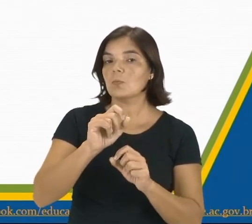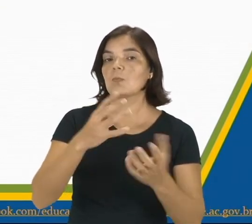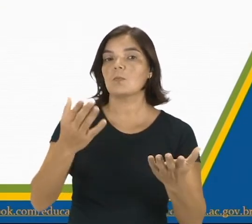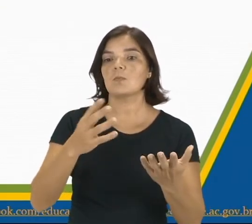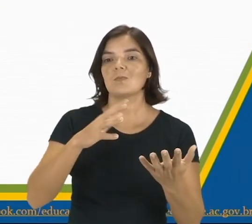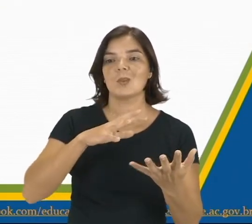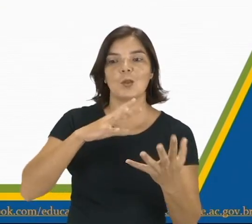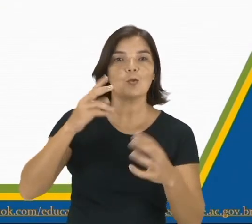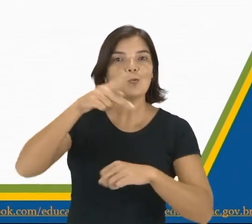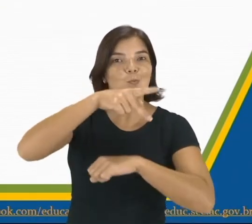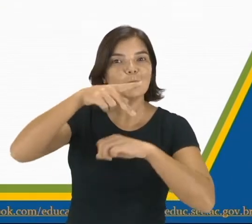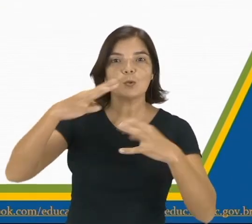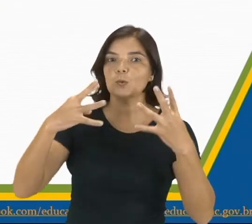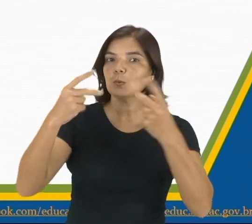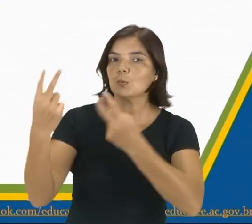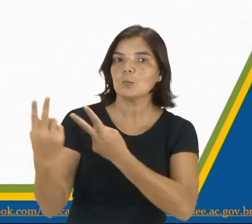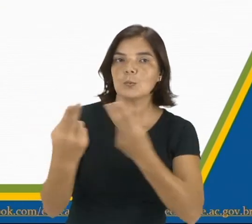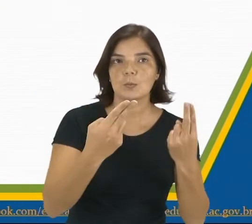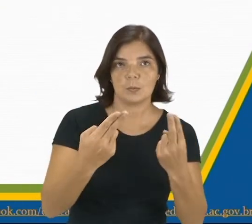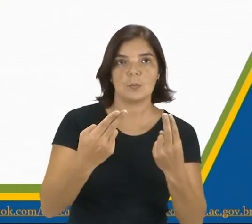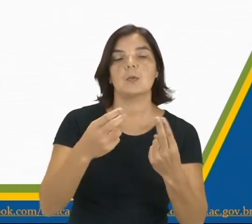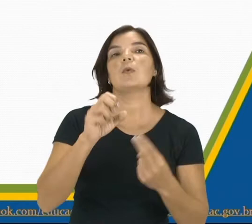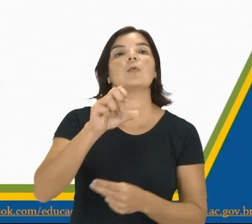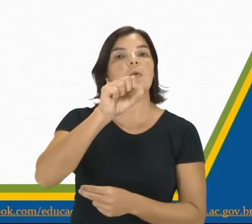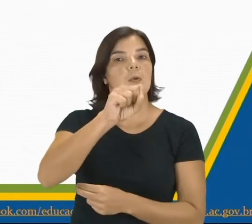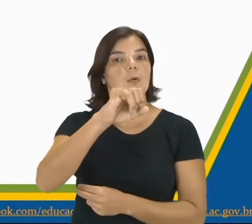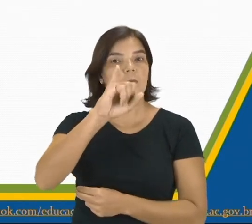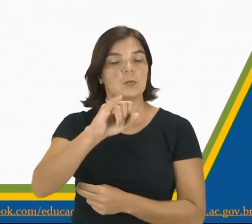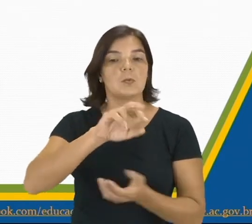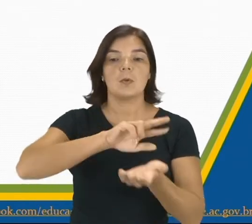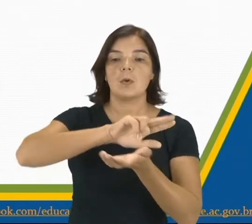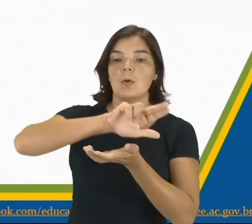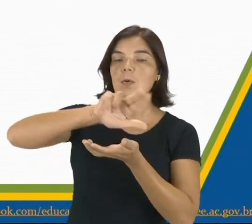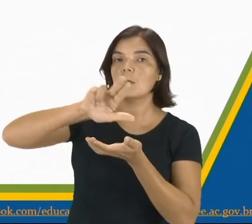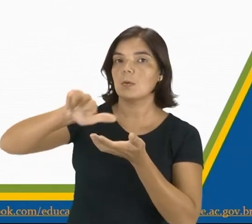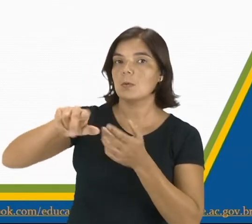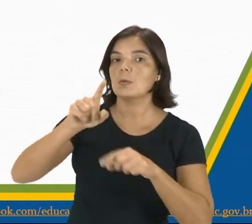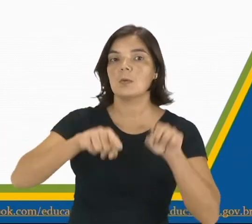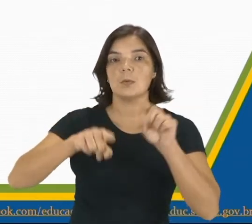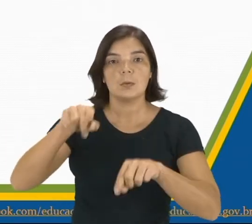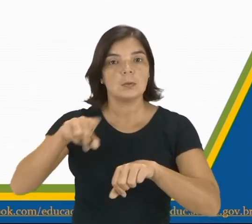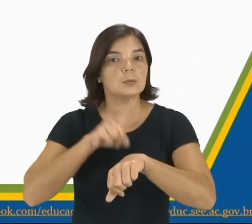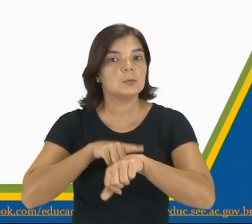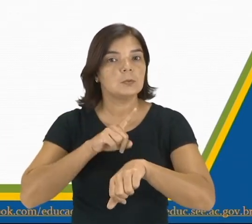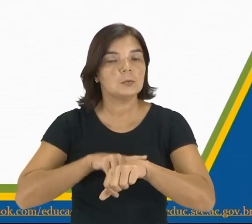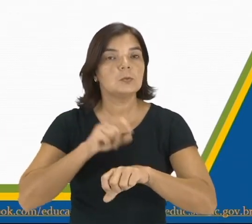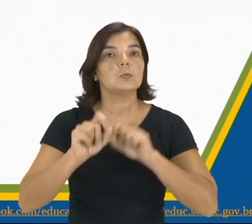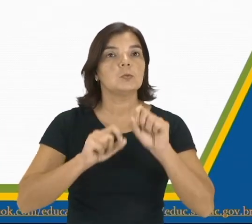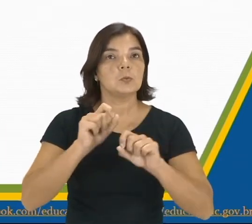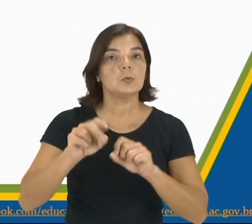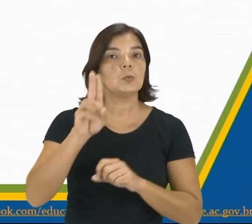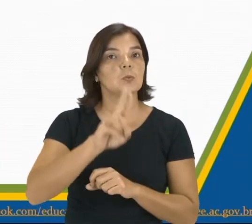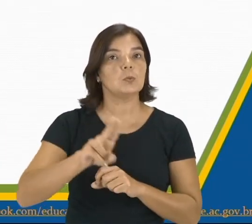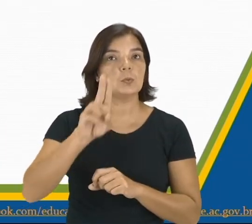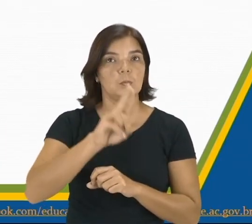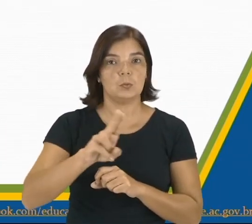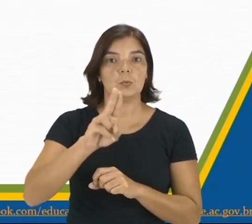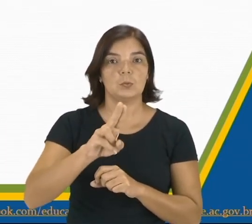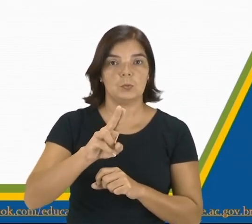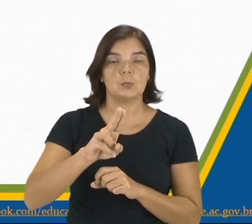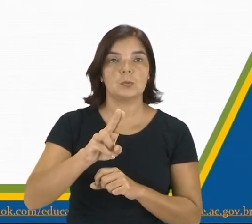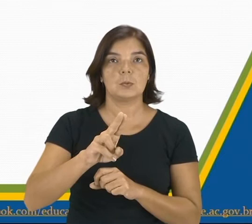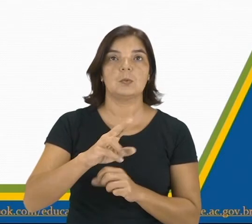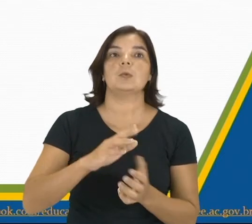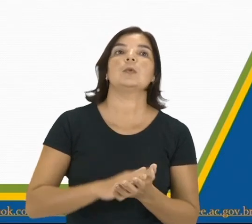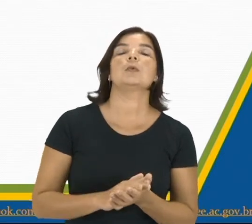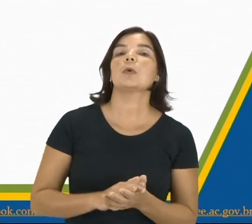Internacional de Unidades de Coulomb. E a variação de tempo, no Sistema Internacional de Unidades, nós usamos